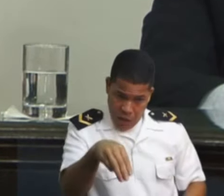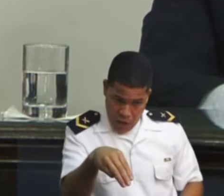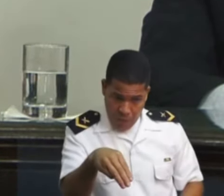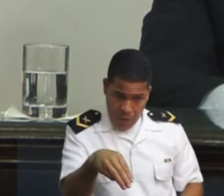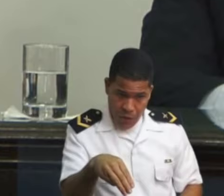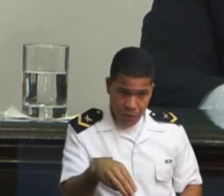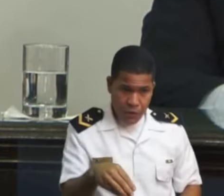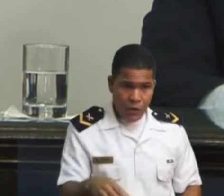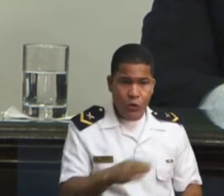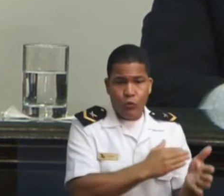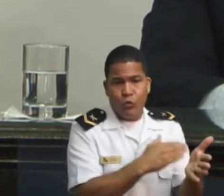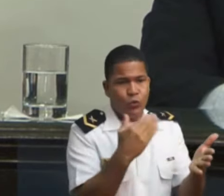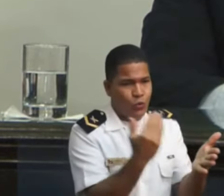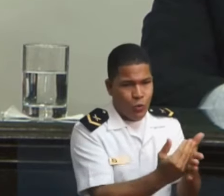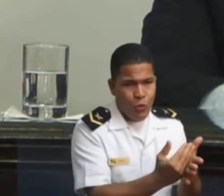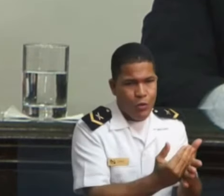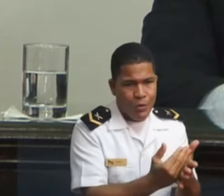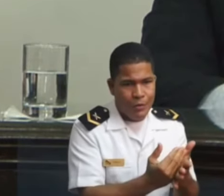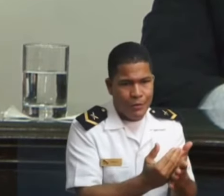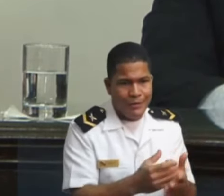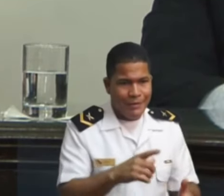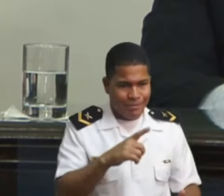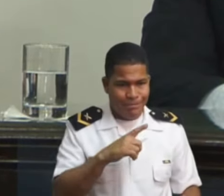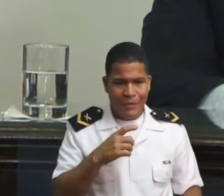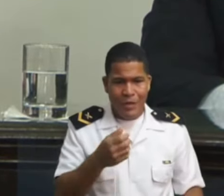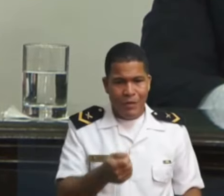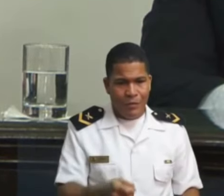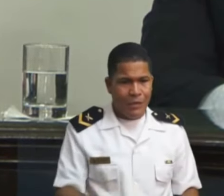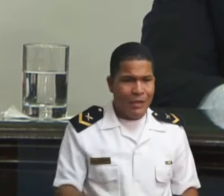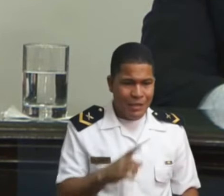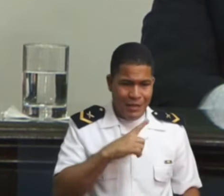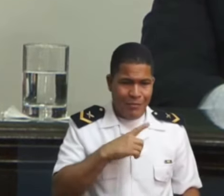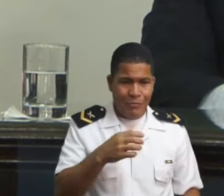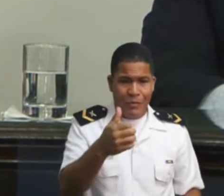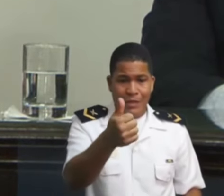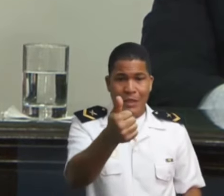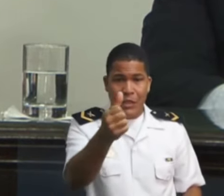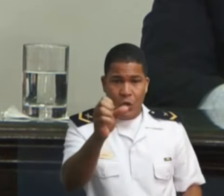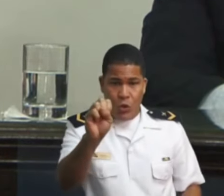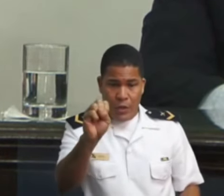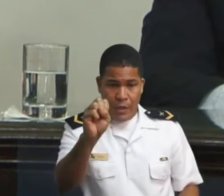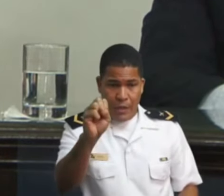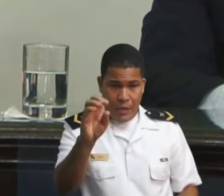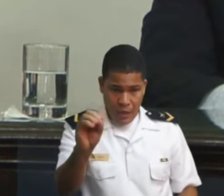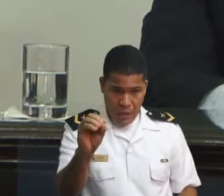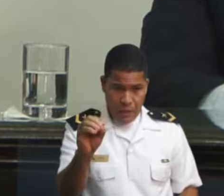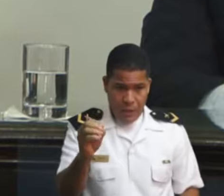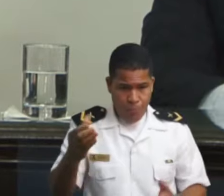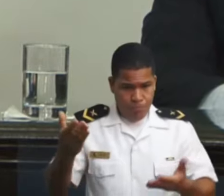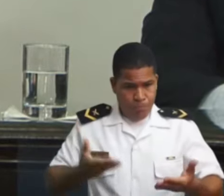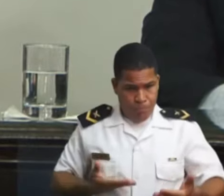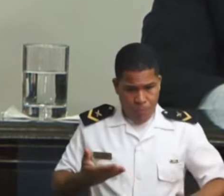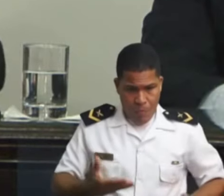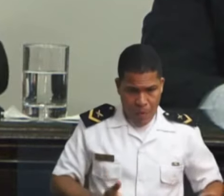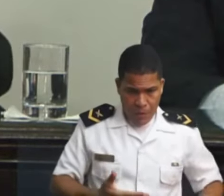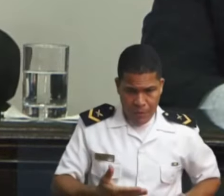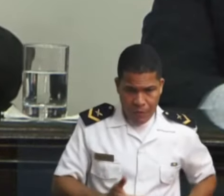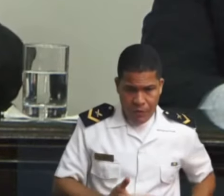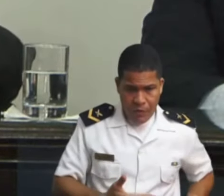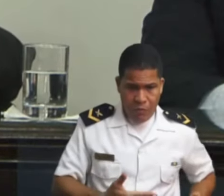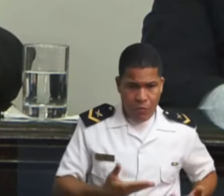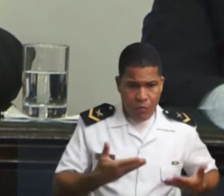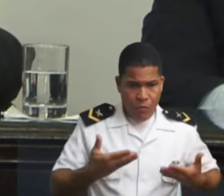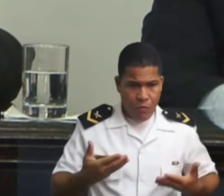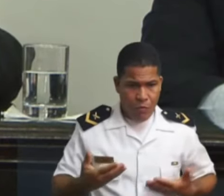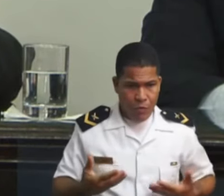inteiro, na sua inteira composição, 180 servidores, no seu quadro, e